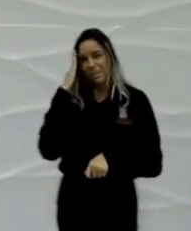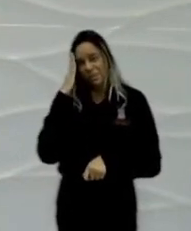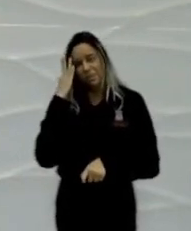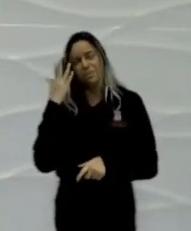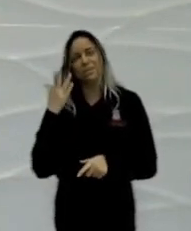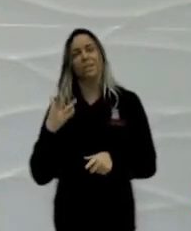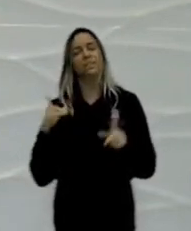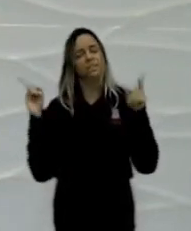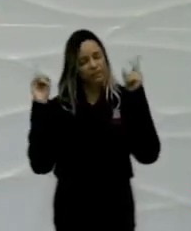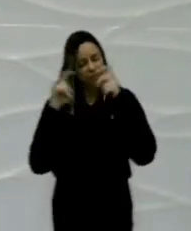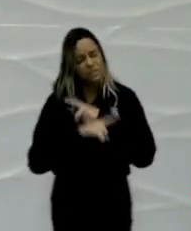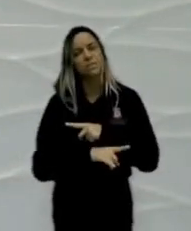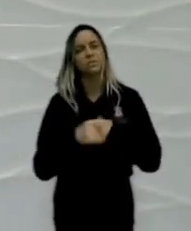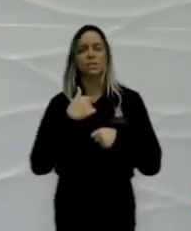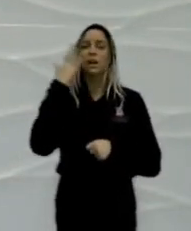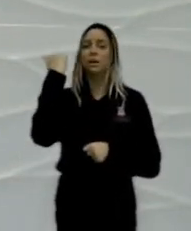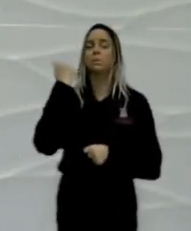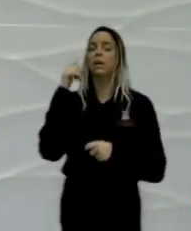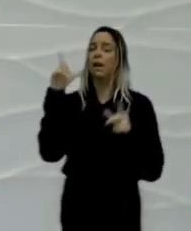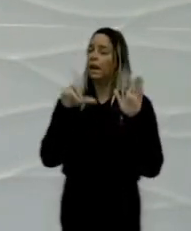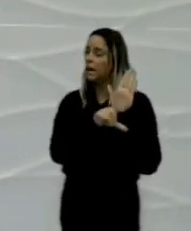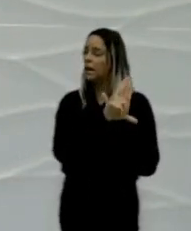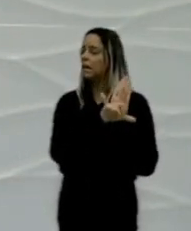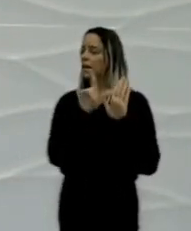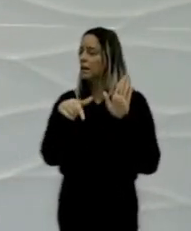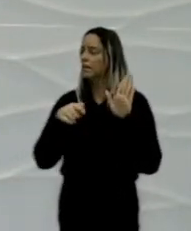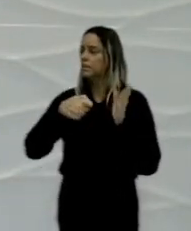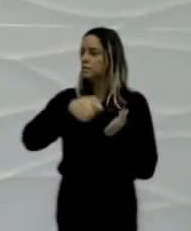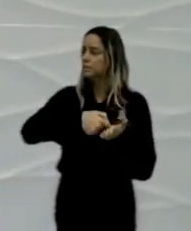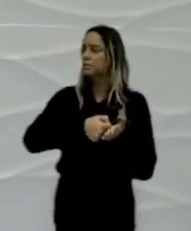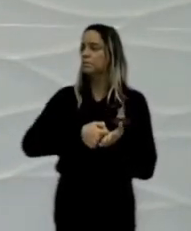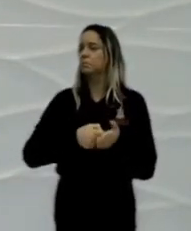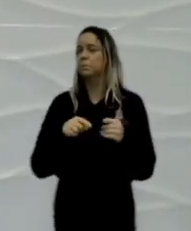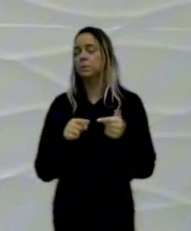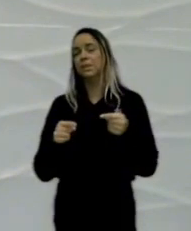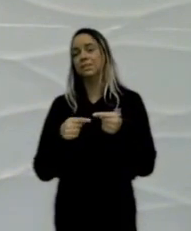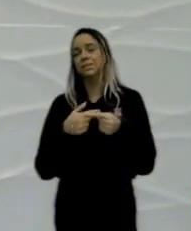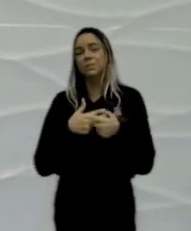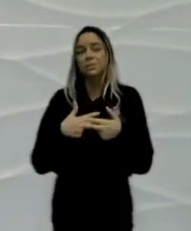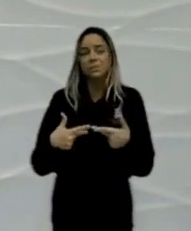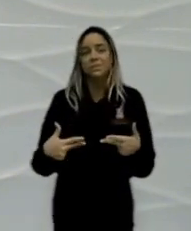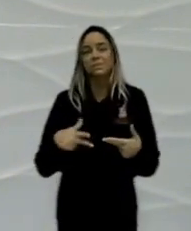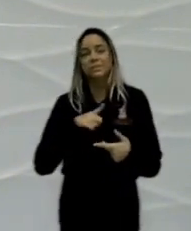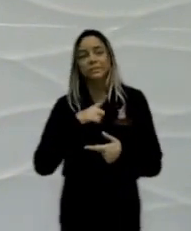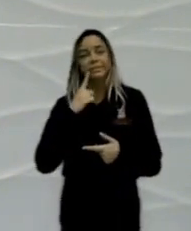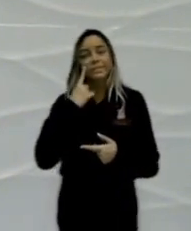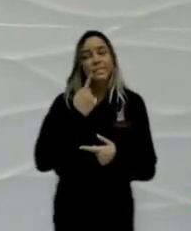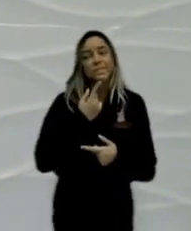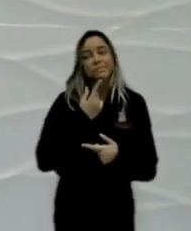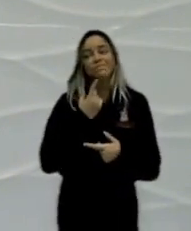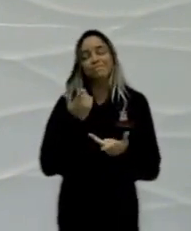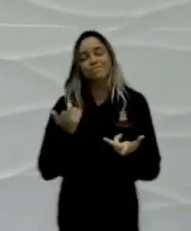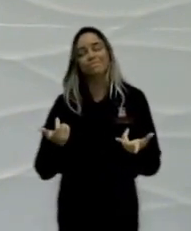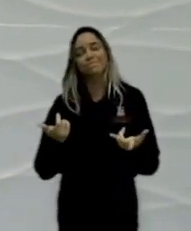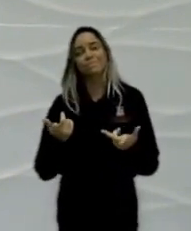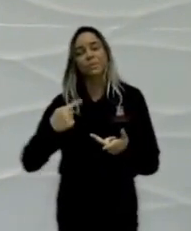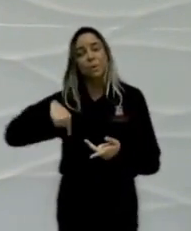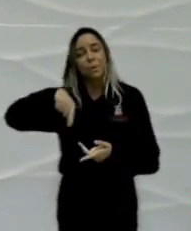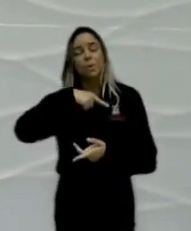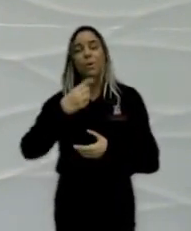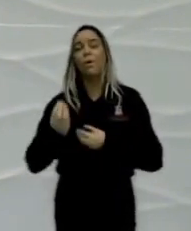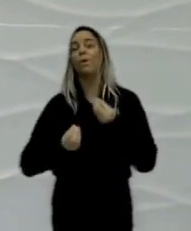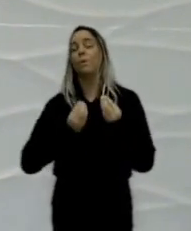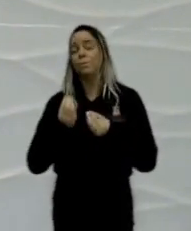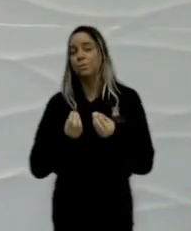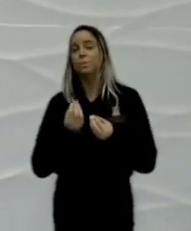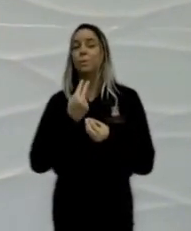São casos que eu sei que é a lei. E a lei é para ser cumprida. Mas tem coisas que a gente vê que a gente vai terminar dizendo: olha,